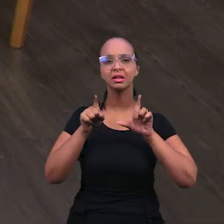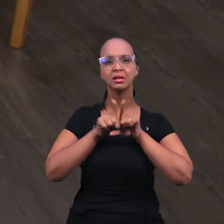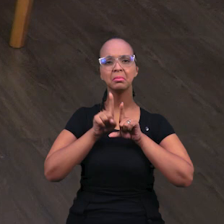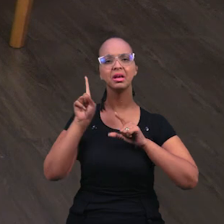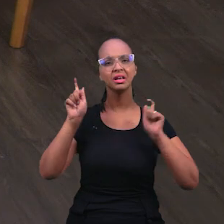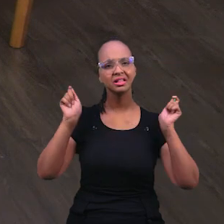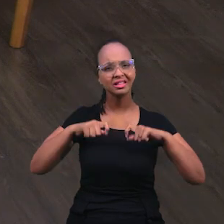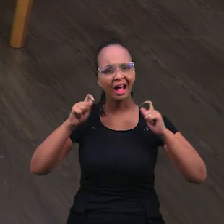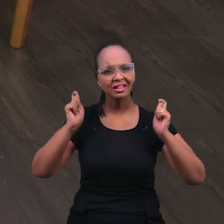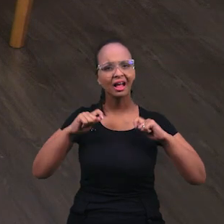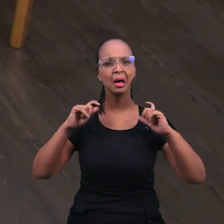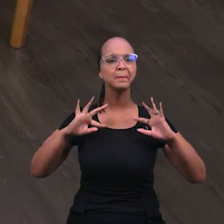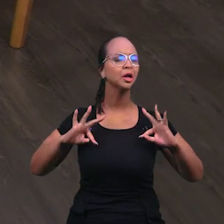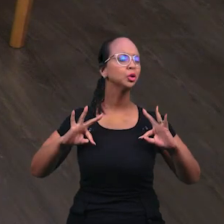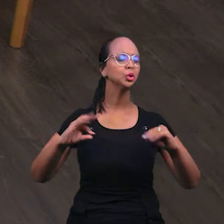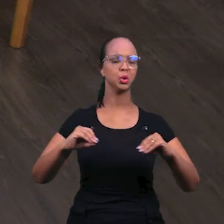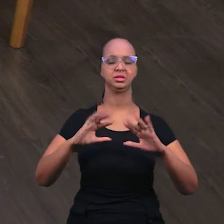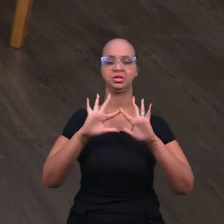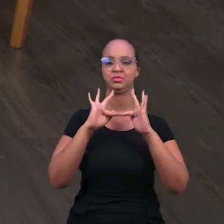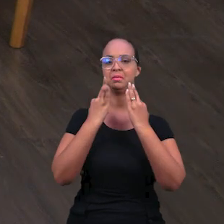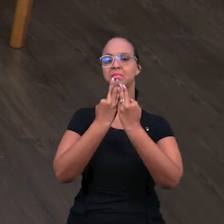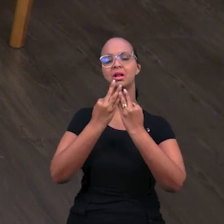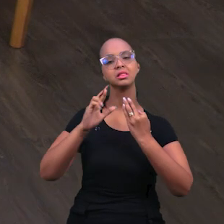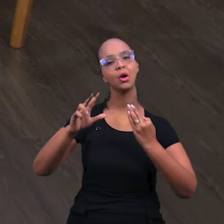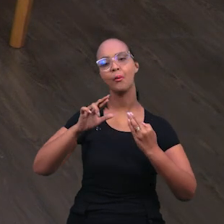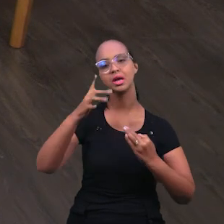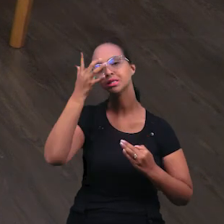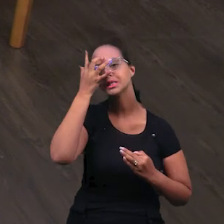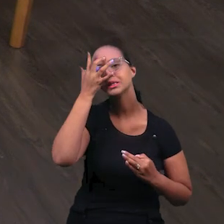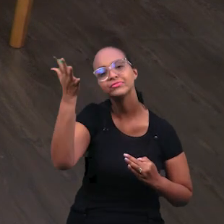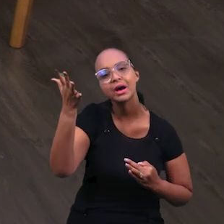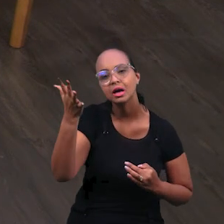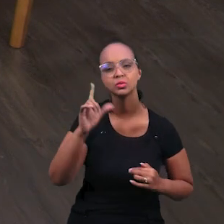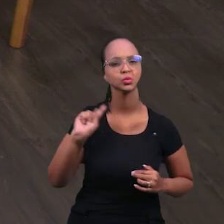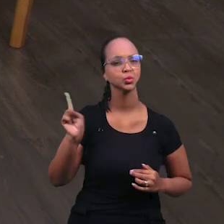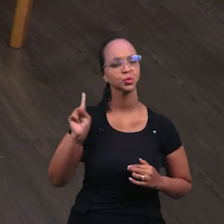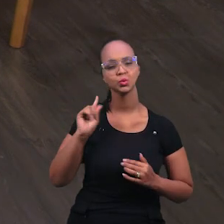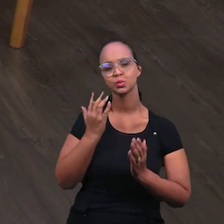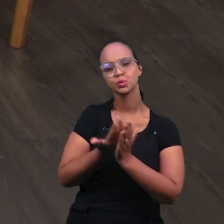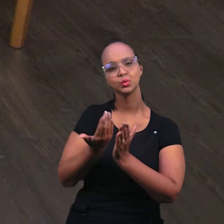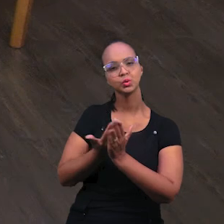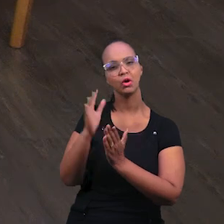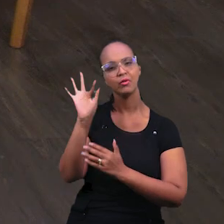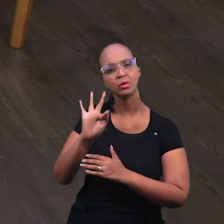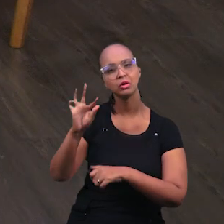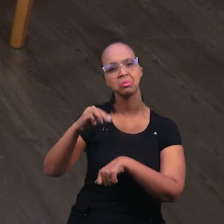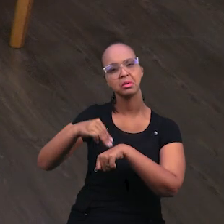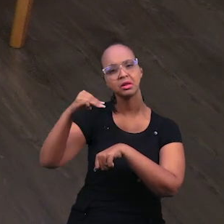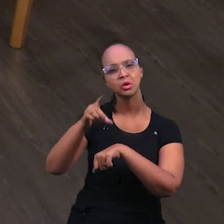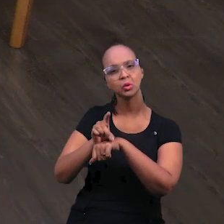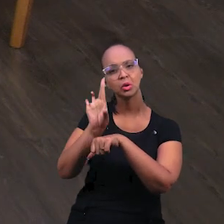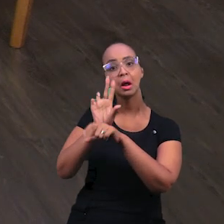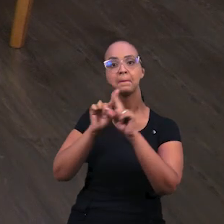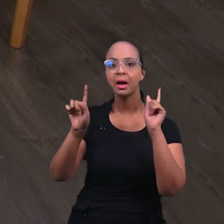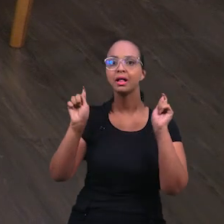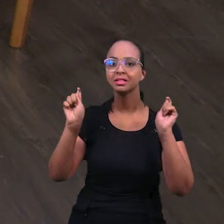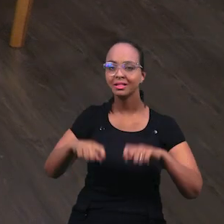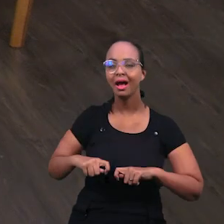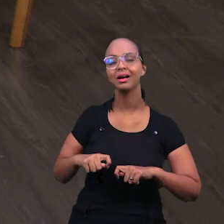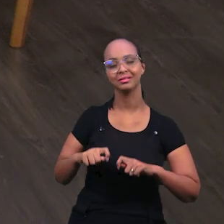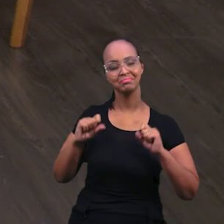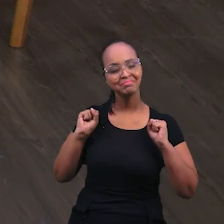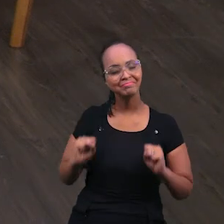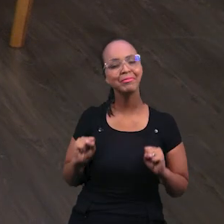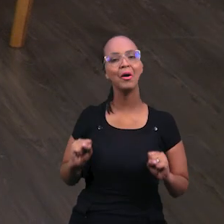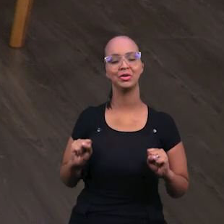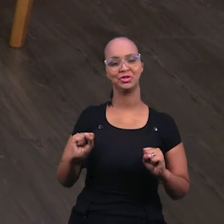e mostrar que isso é possível para todas as famílias. Não é simples, não é fácil fazer uma graduação, um mestrado, um doutorado, mas é possível